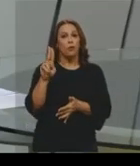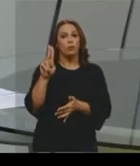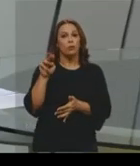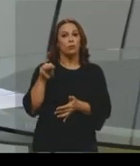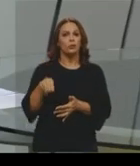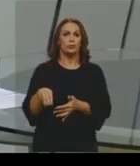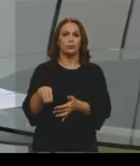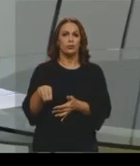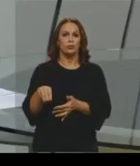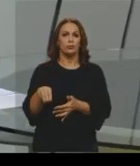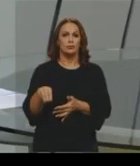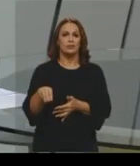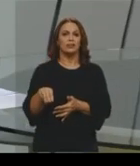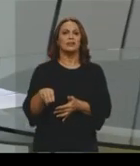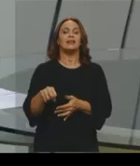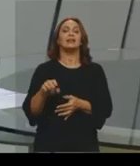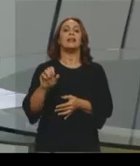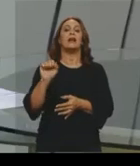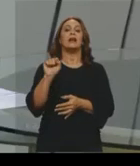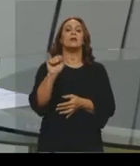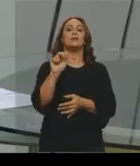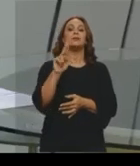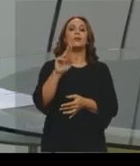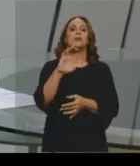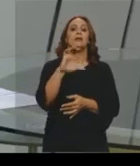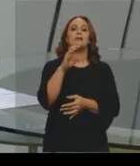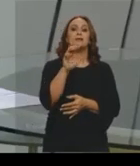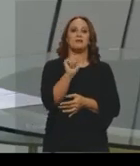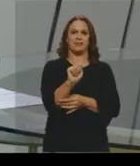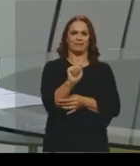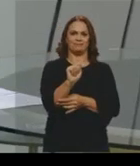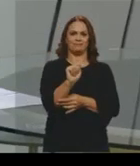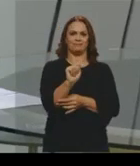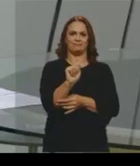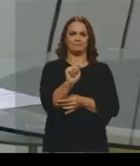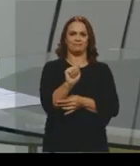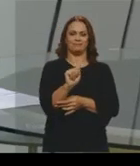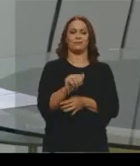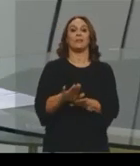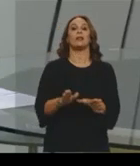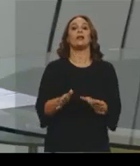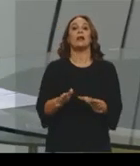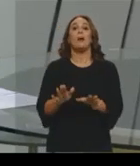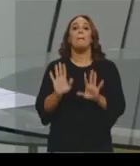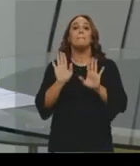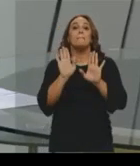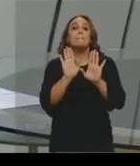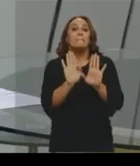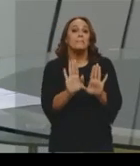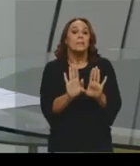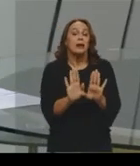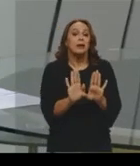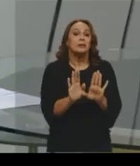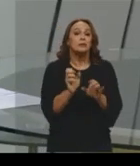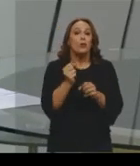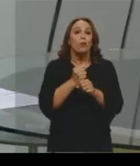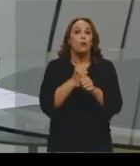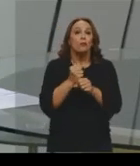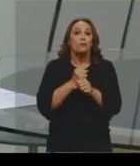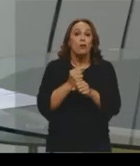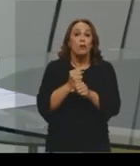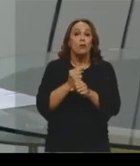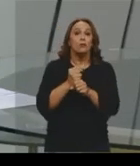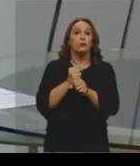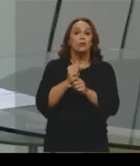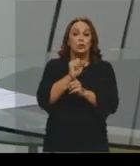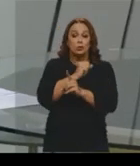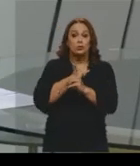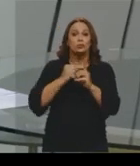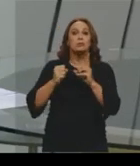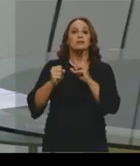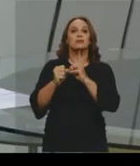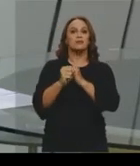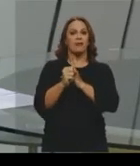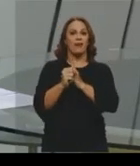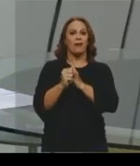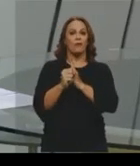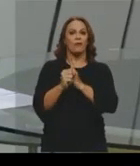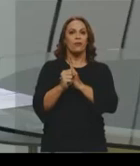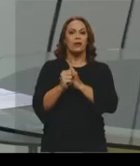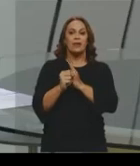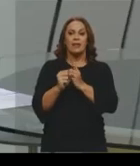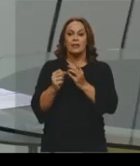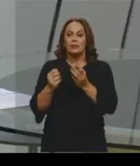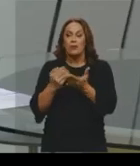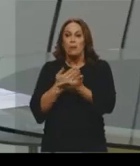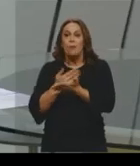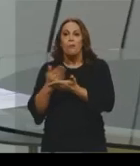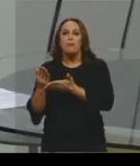para contrapor, para ser um elemento de resistência, de questionamento à ordem político-social vigente no